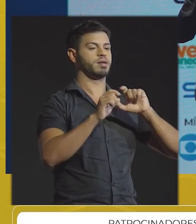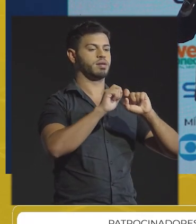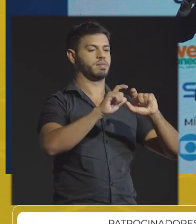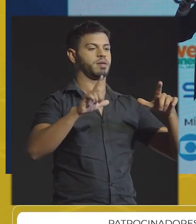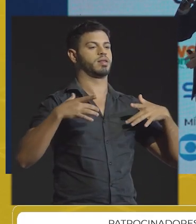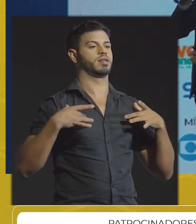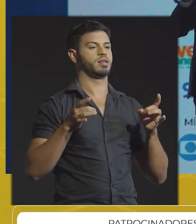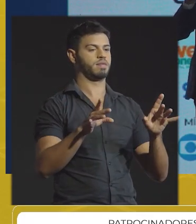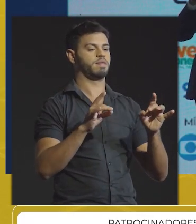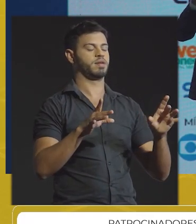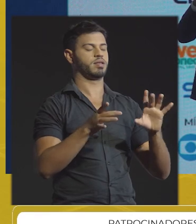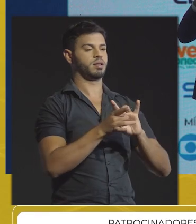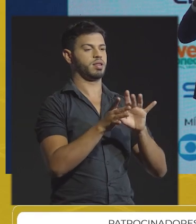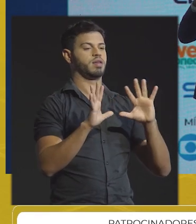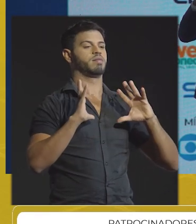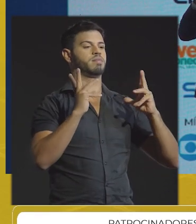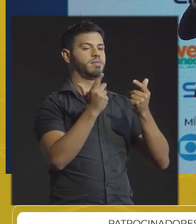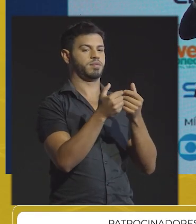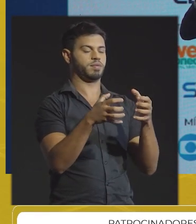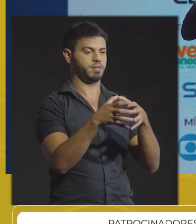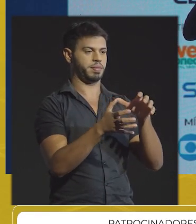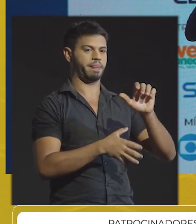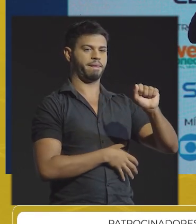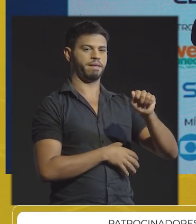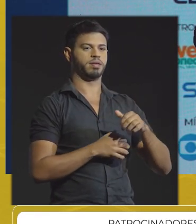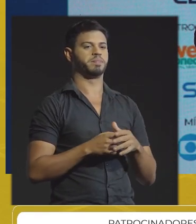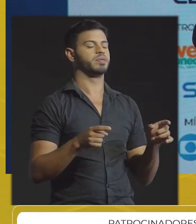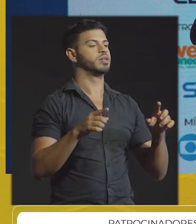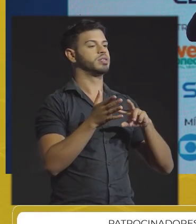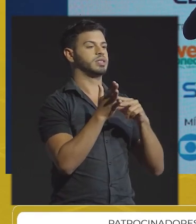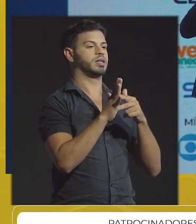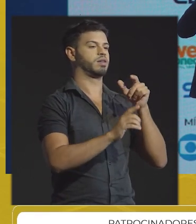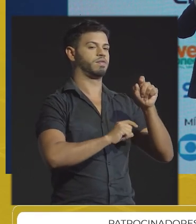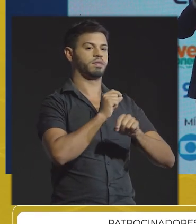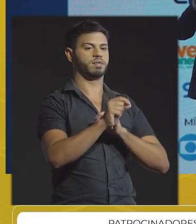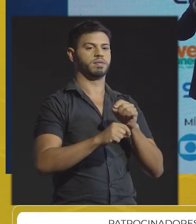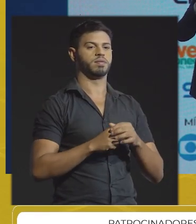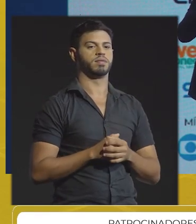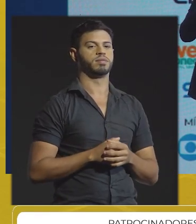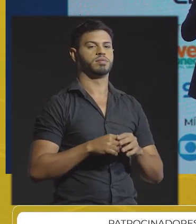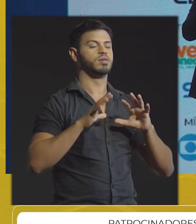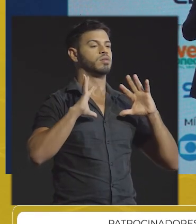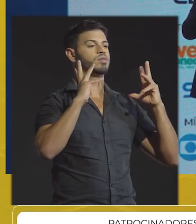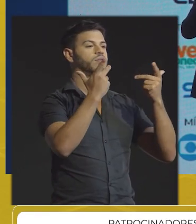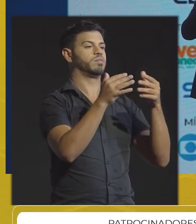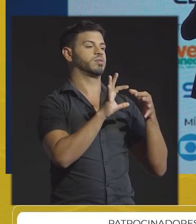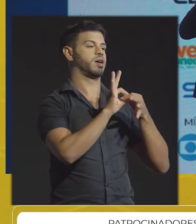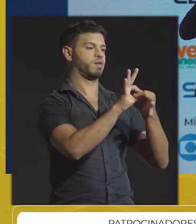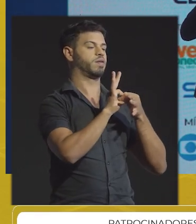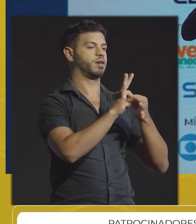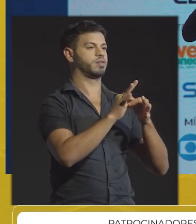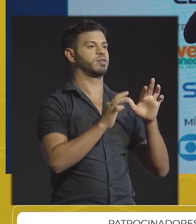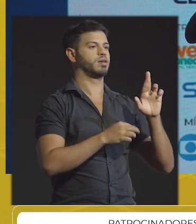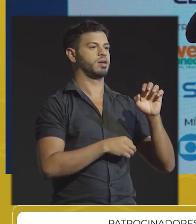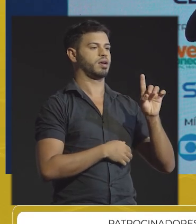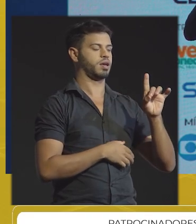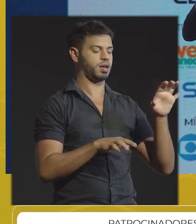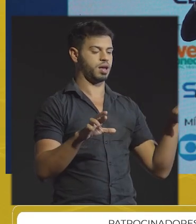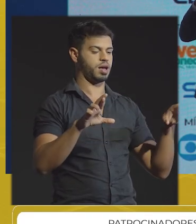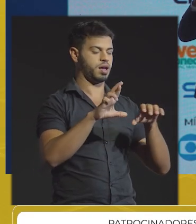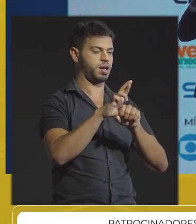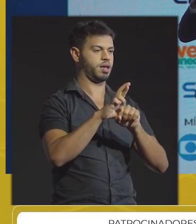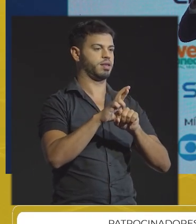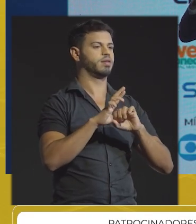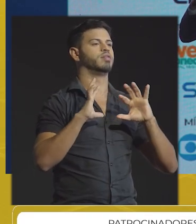Livre de energia para todo consumidor do grupo A ou seja todo mundo que é conectado na rede de média alta tensão da